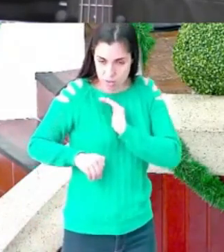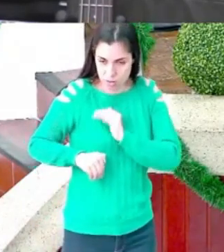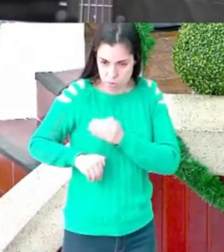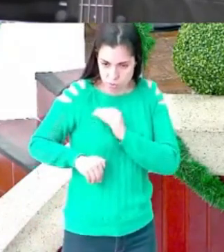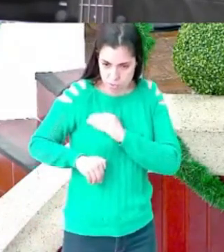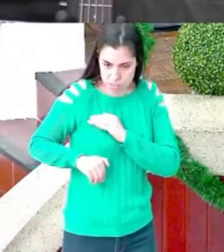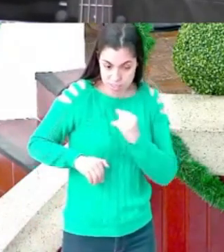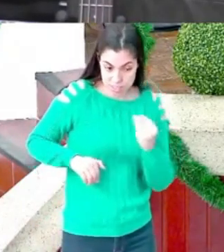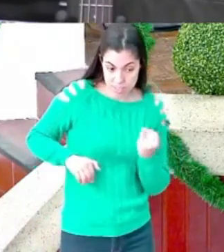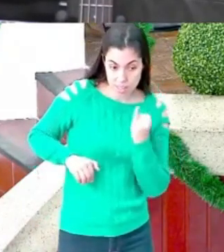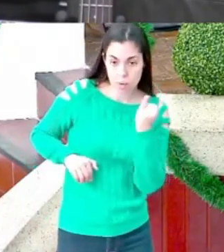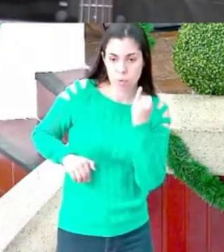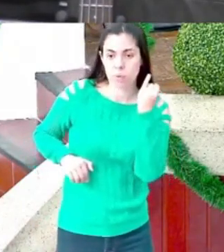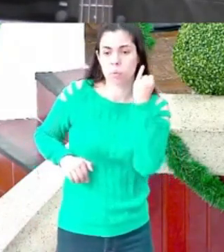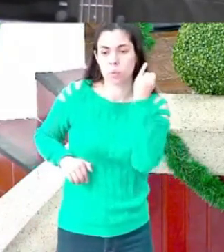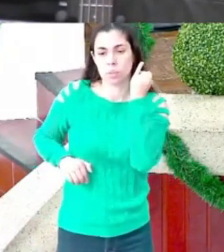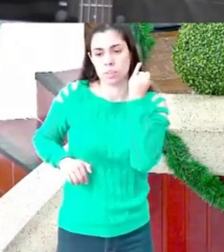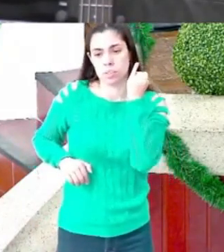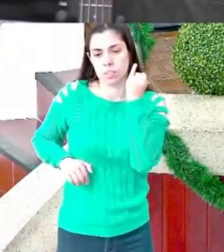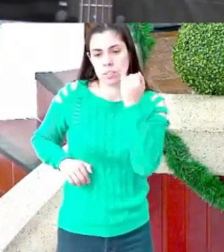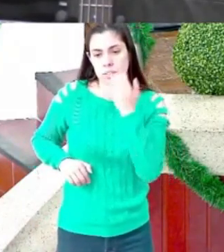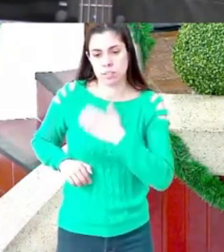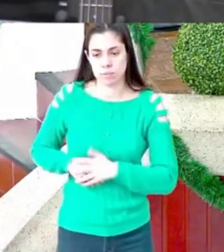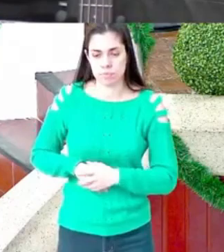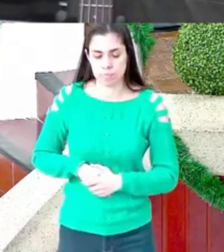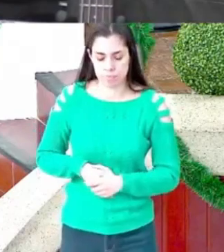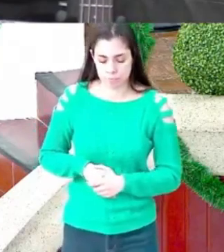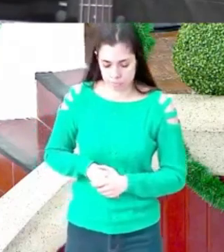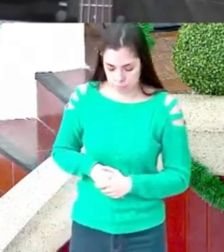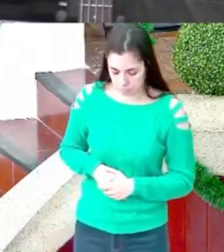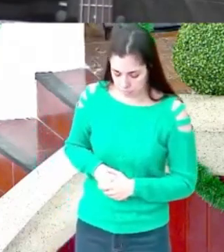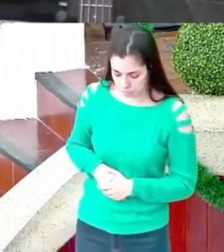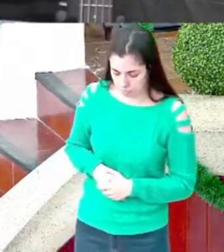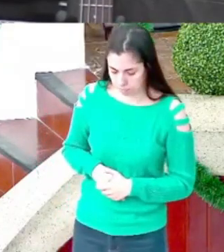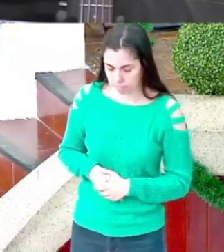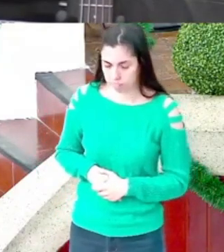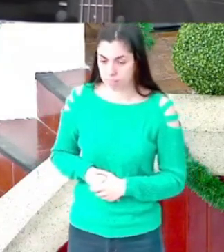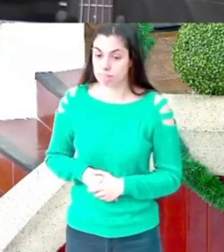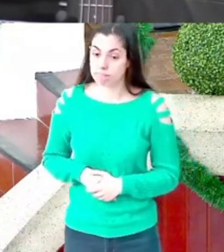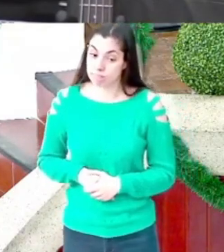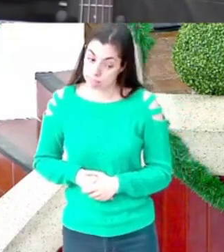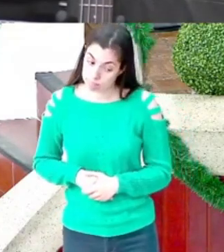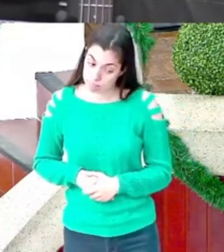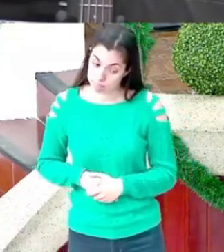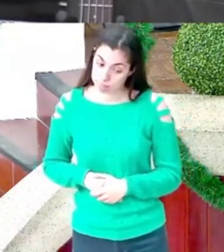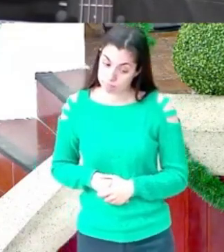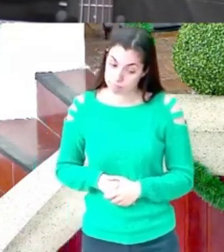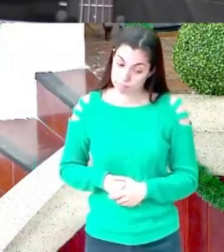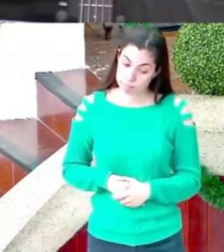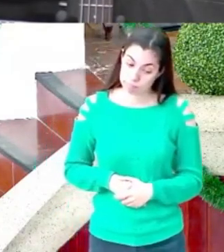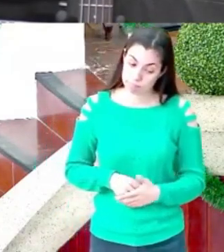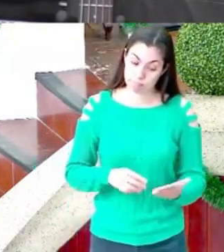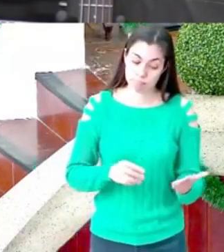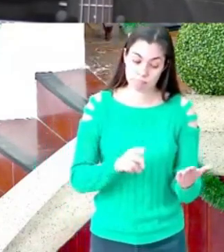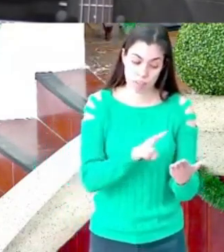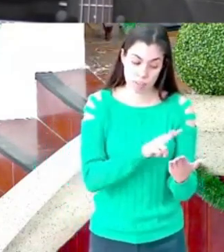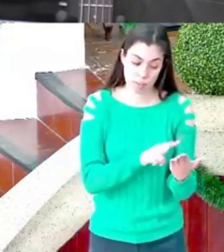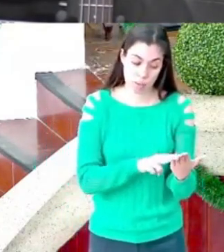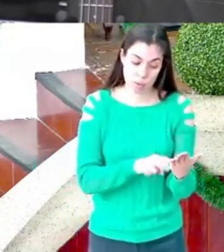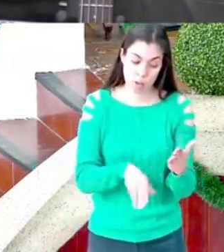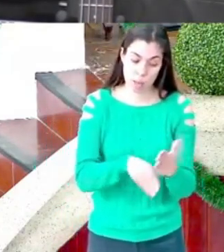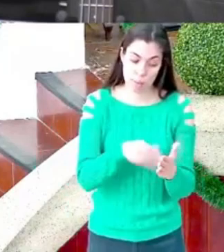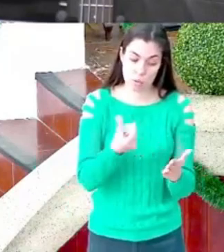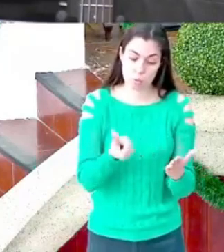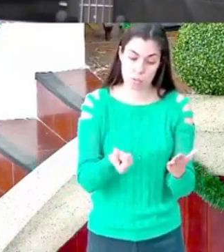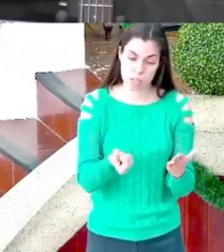notados, elogiados ou louvados. O texto nos adverte, portanto, a avaliar constantemente as motivações